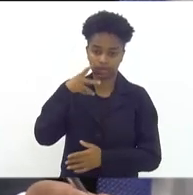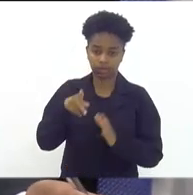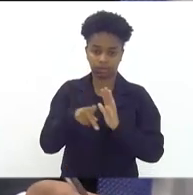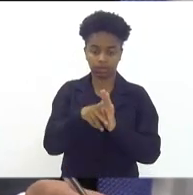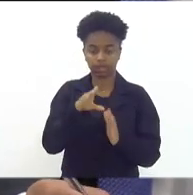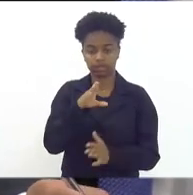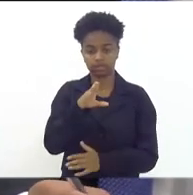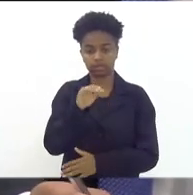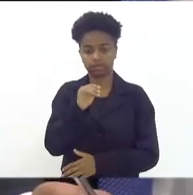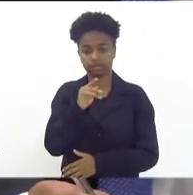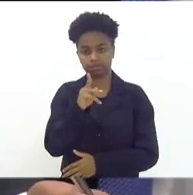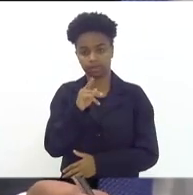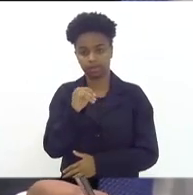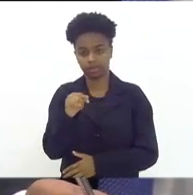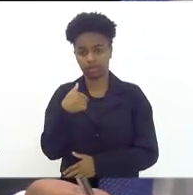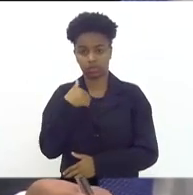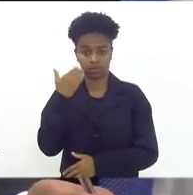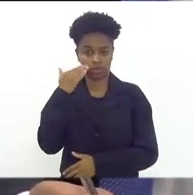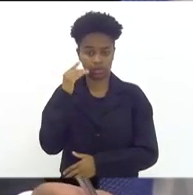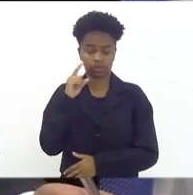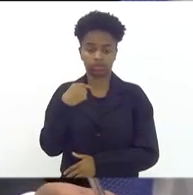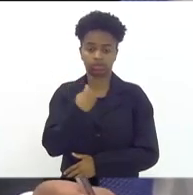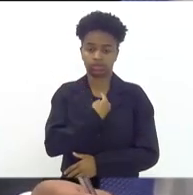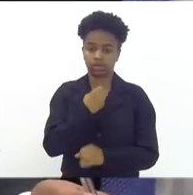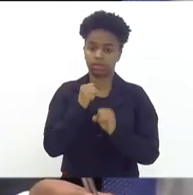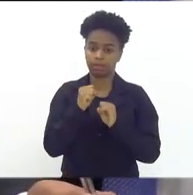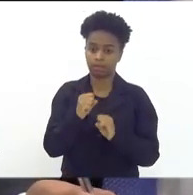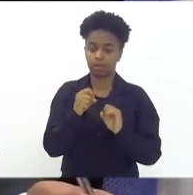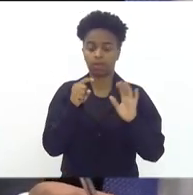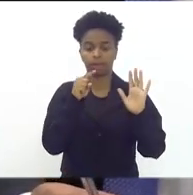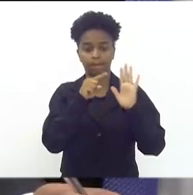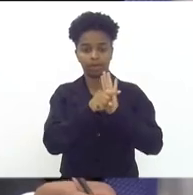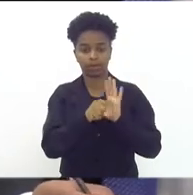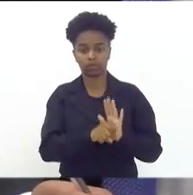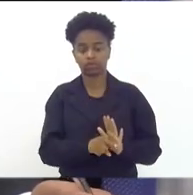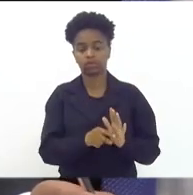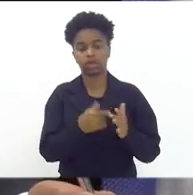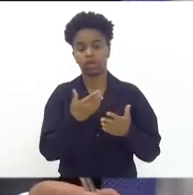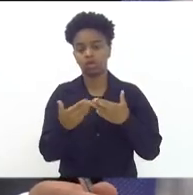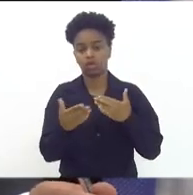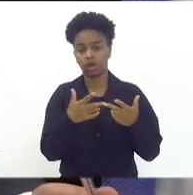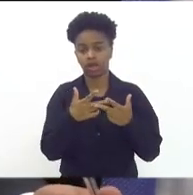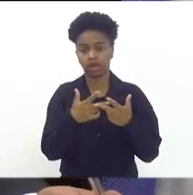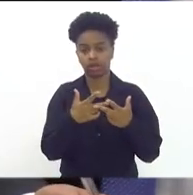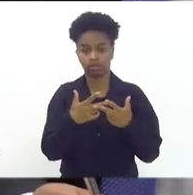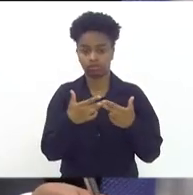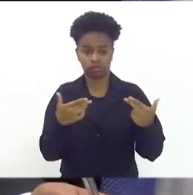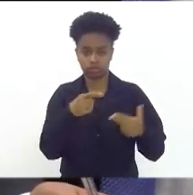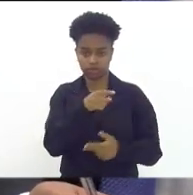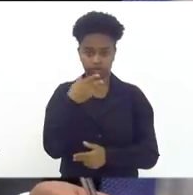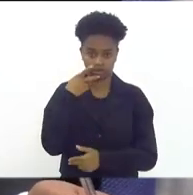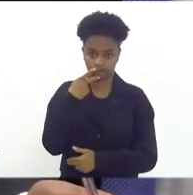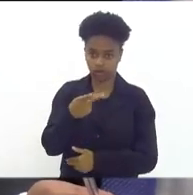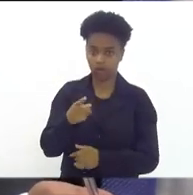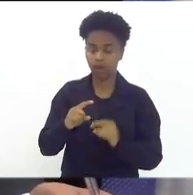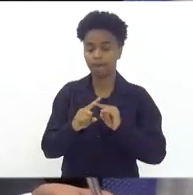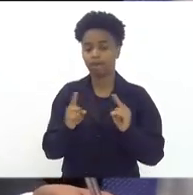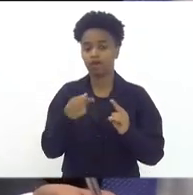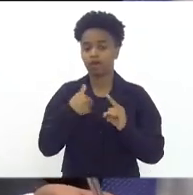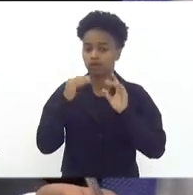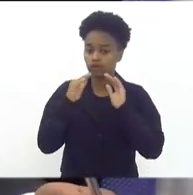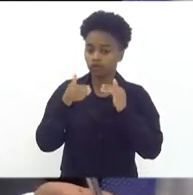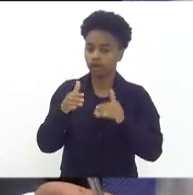entendo eu que nós poderíamos questionar qualquer tipo de fala mas vou me ater aspectos de natureza